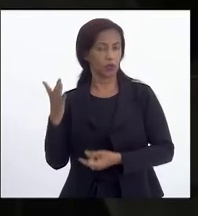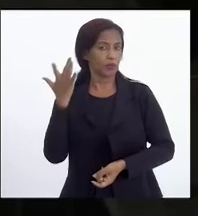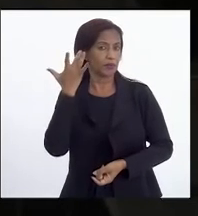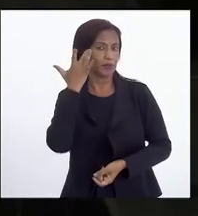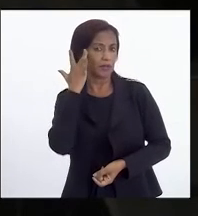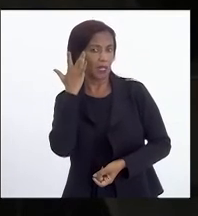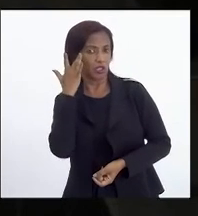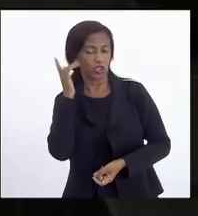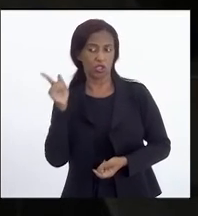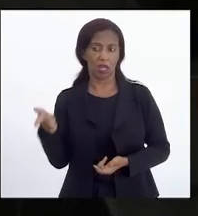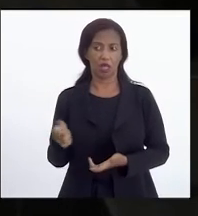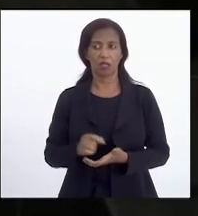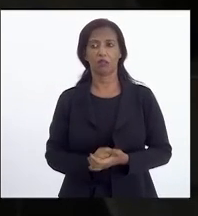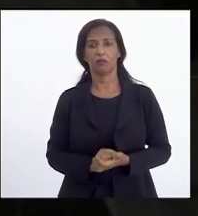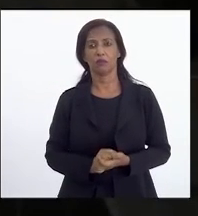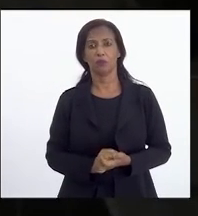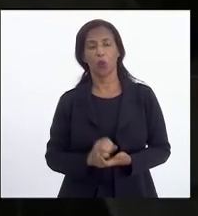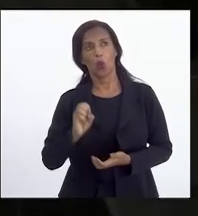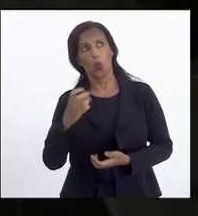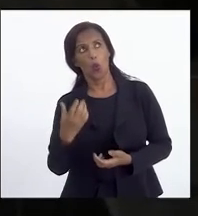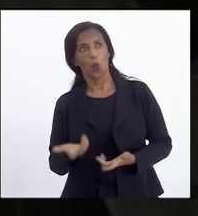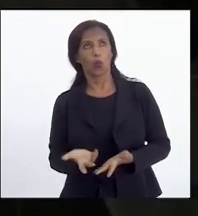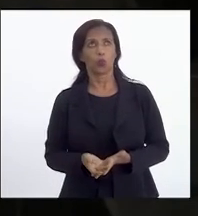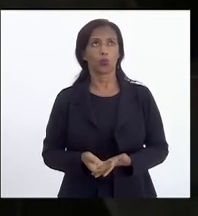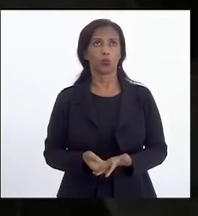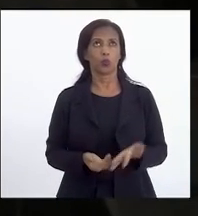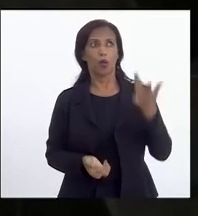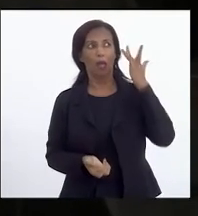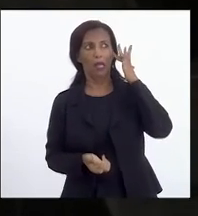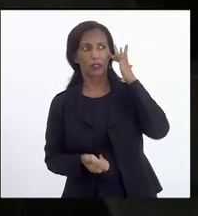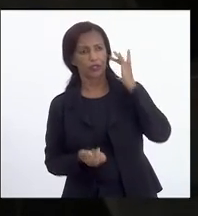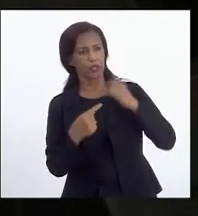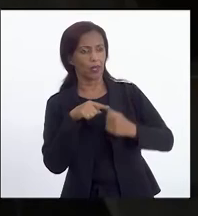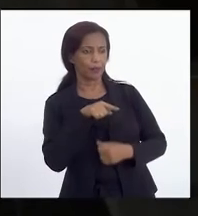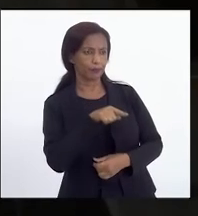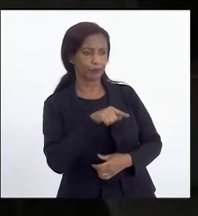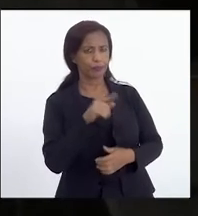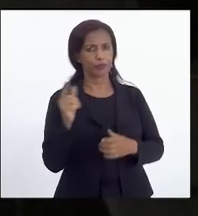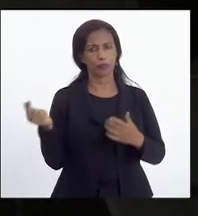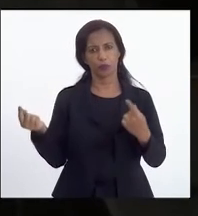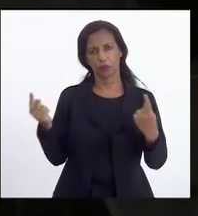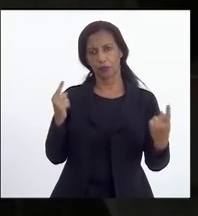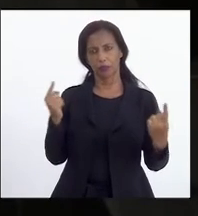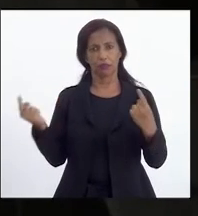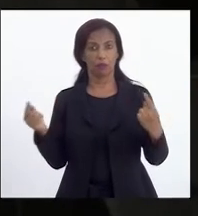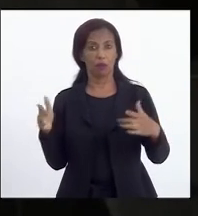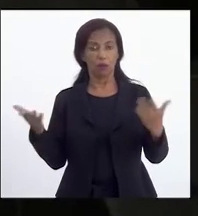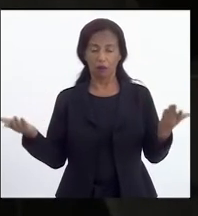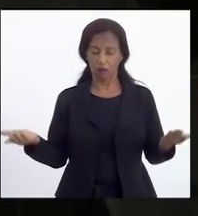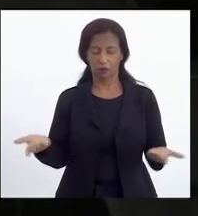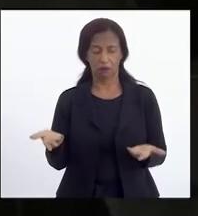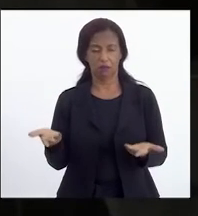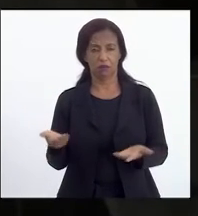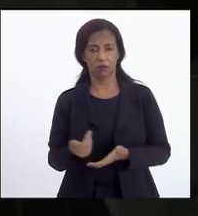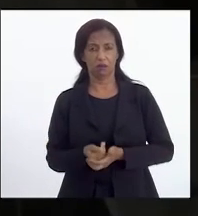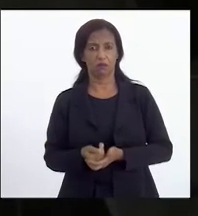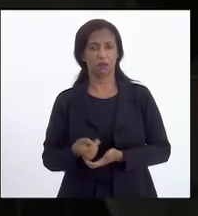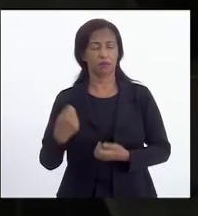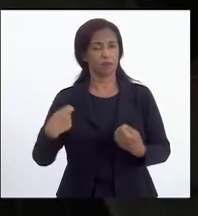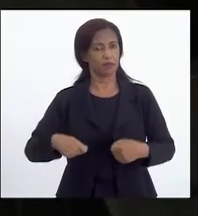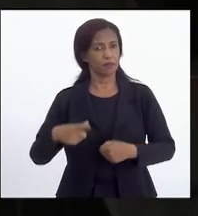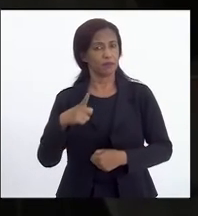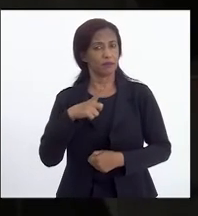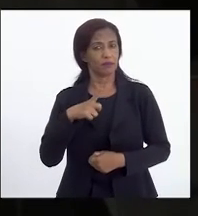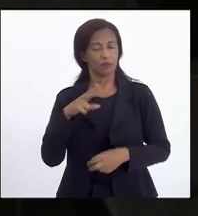se achar isso ou se achar aquilo E é claro que